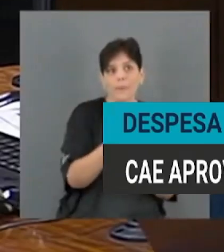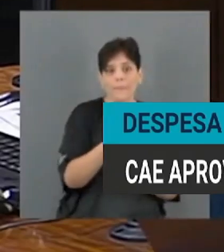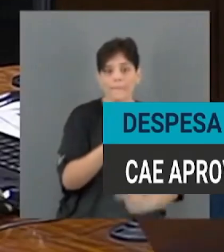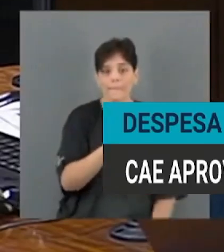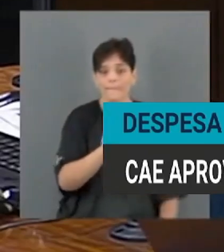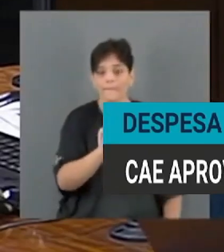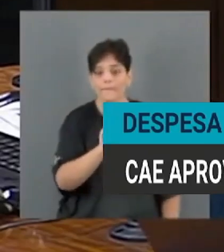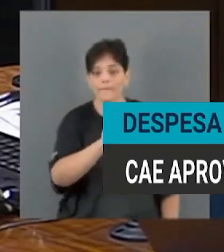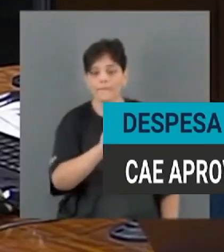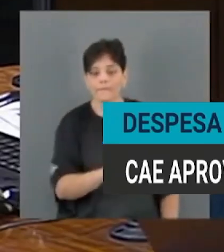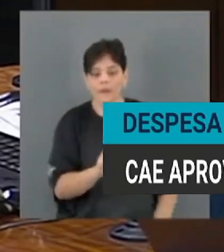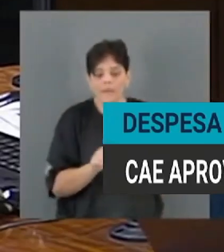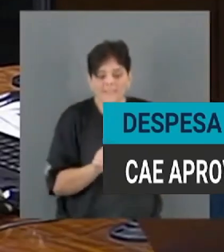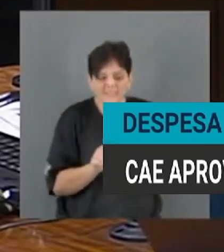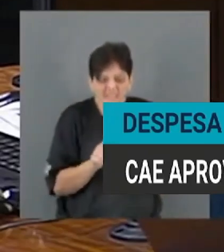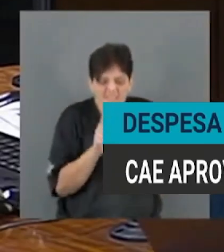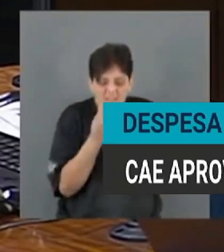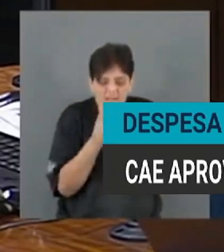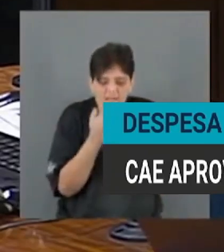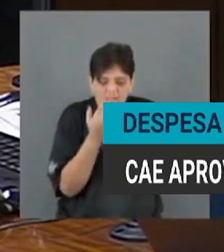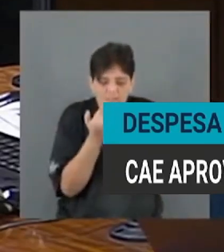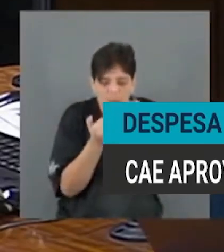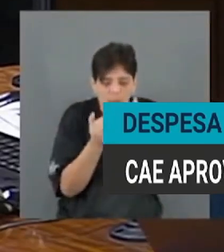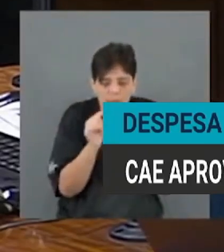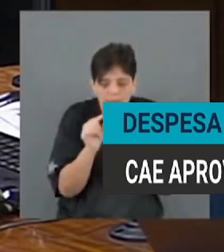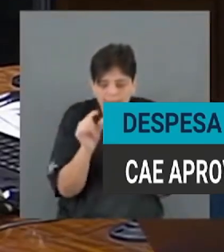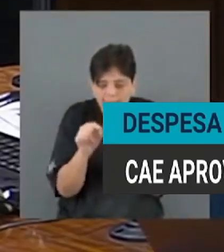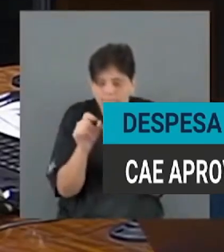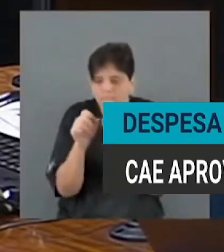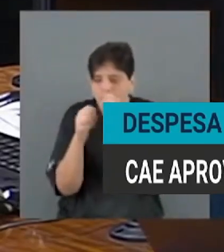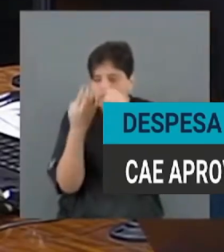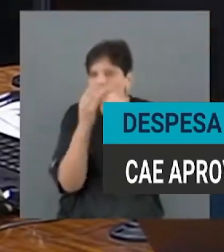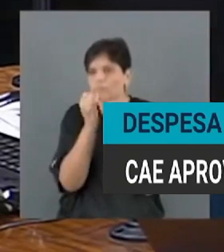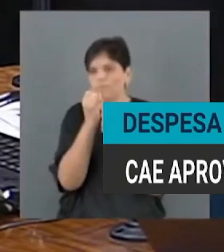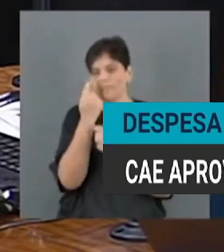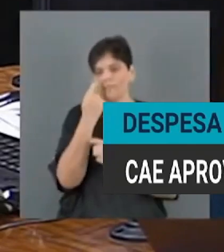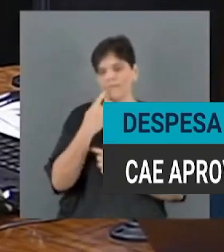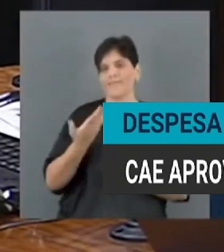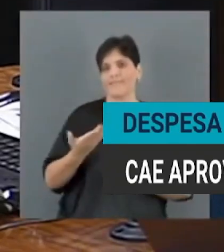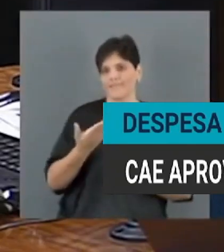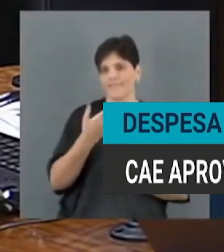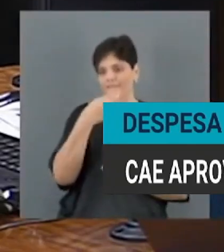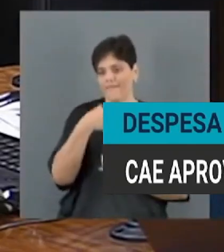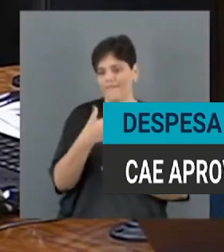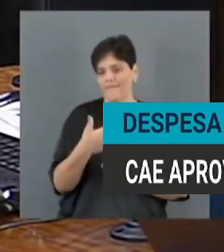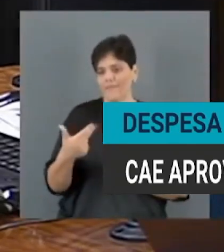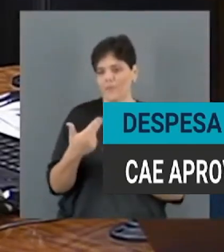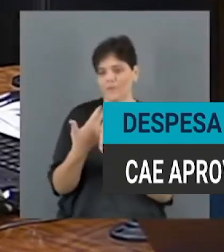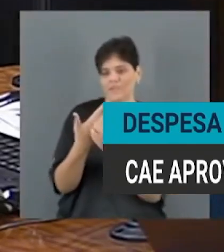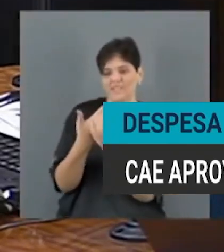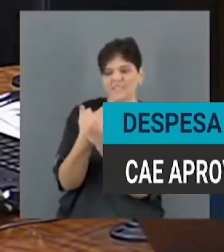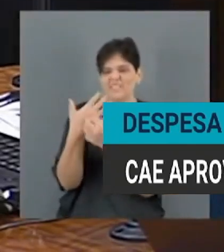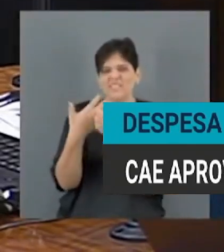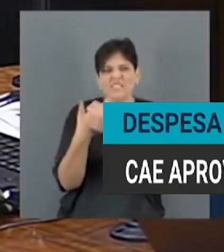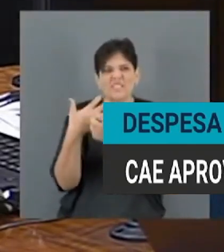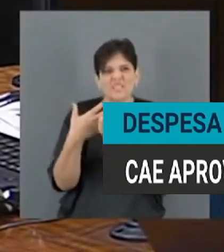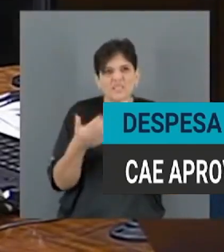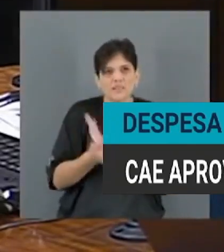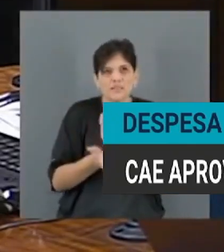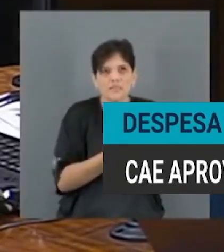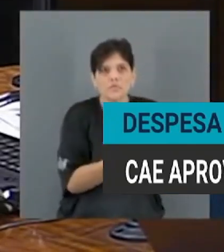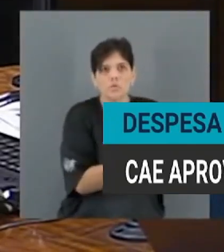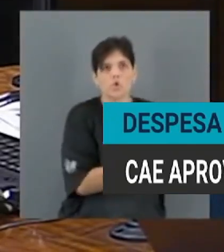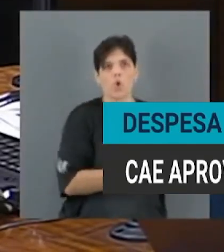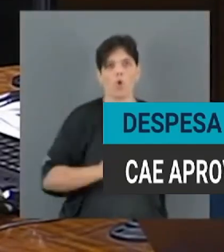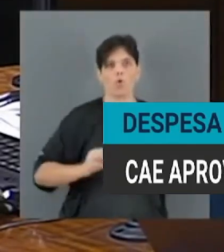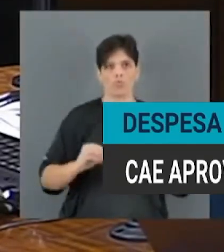praga, na hora certa, nós ficamos muito vulneráveis. Então, eu acho que tem que olhar com carinho e a